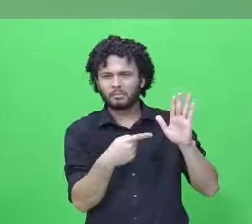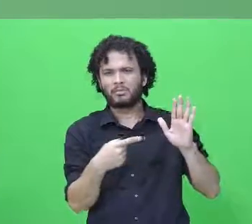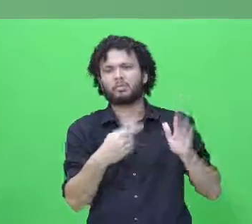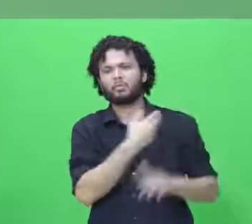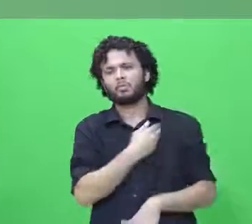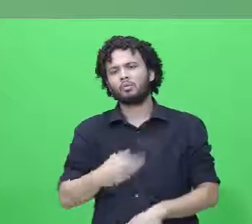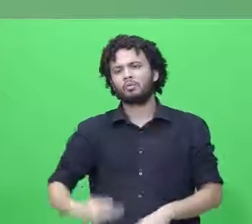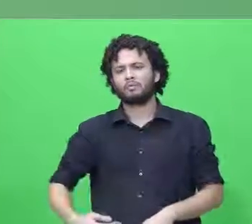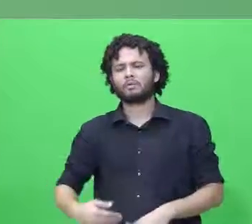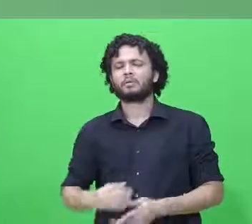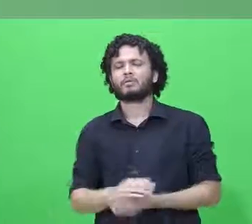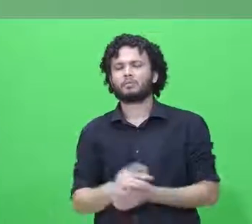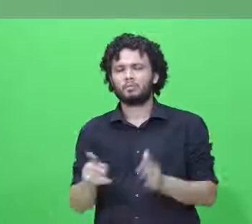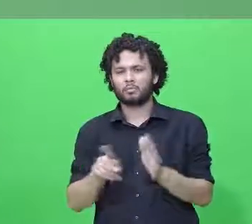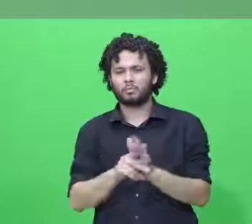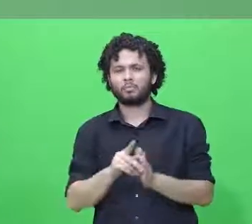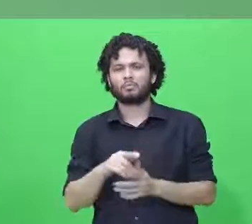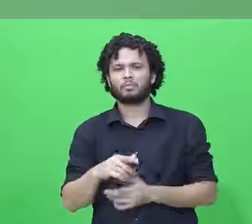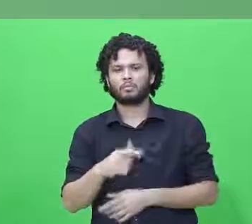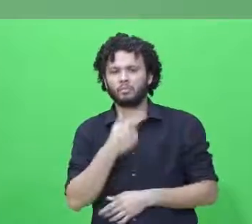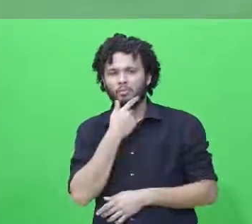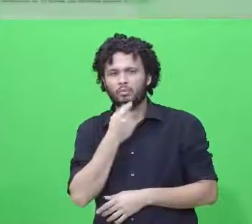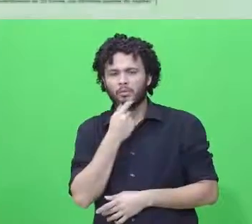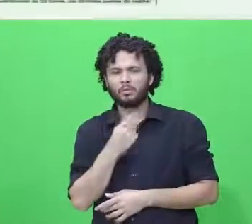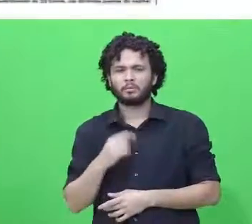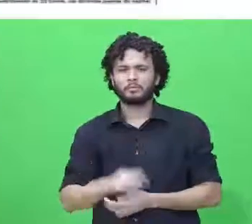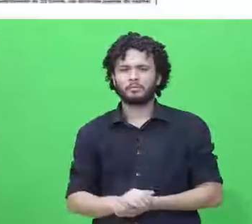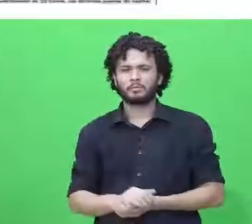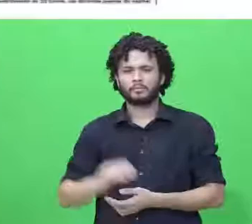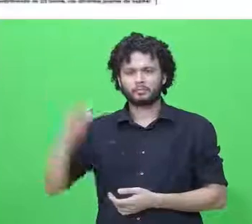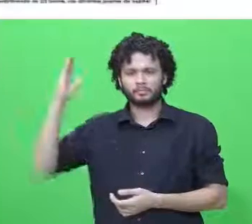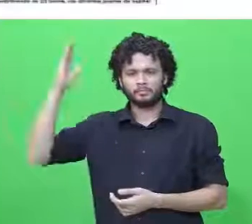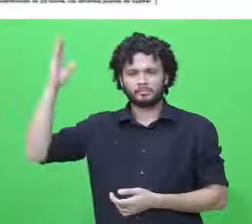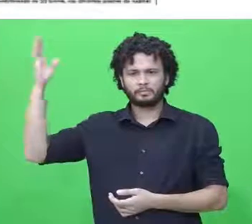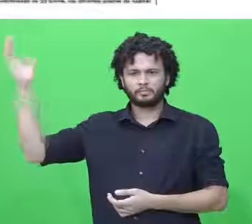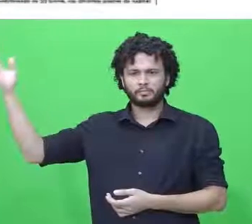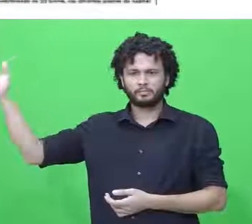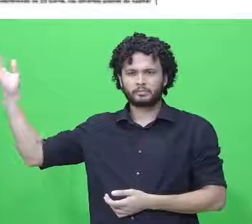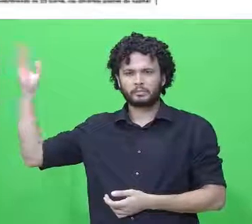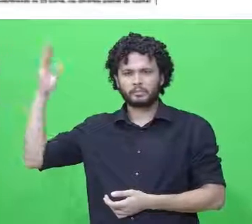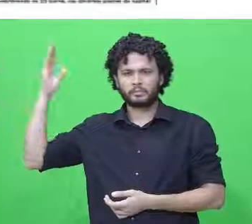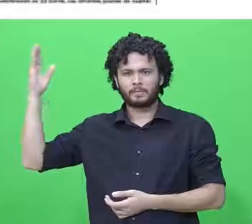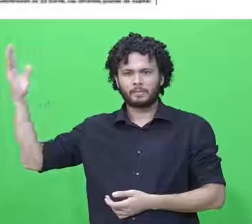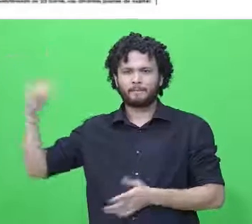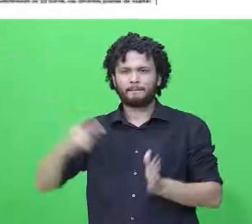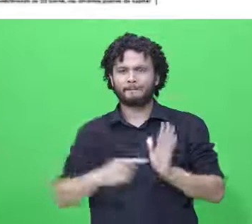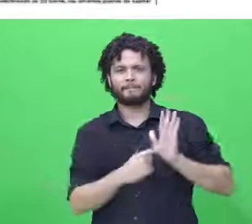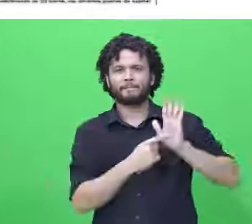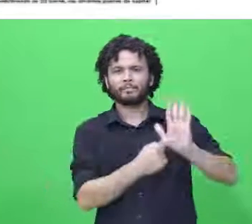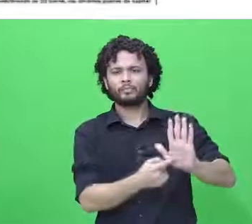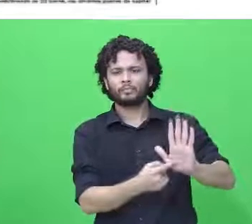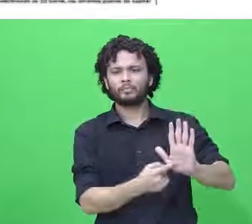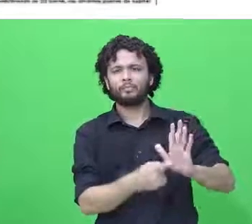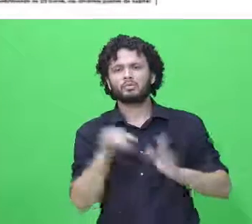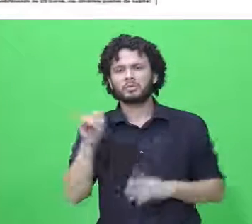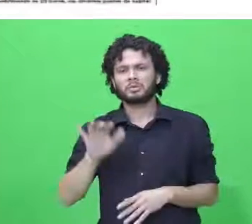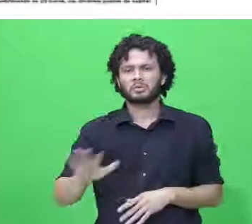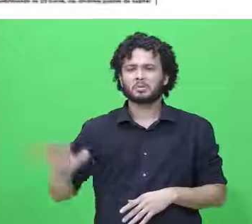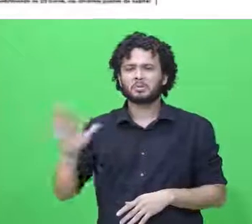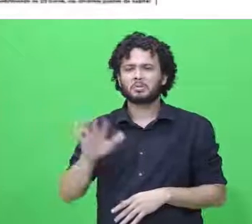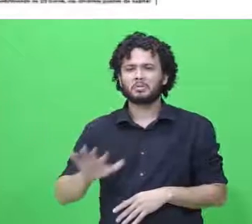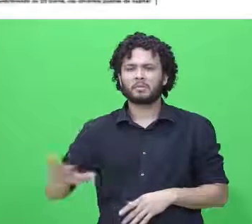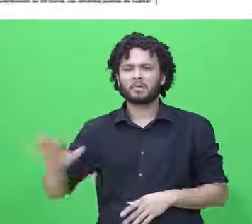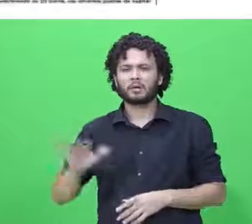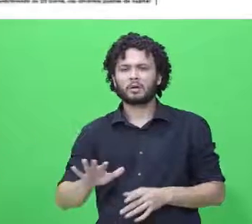então constitucionalista. Vamos então lá à tela. Mostro então para vocês aí imagens então de